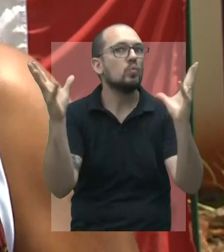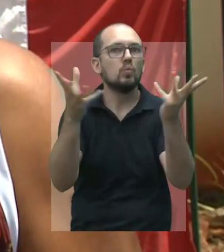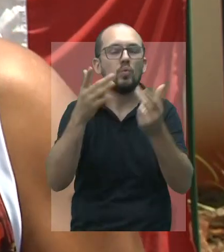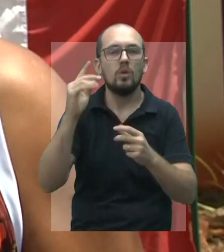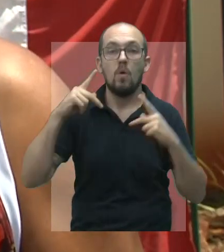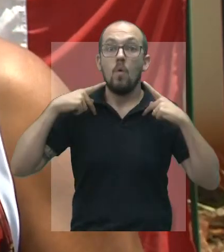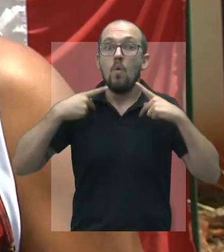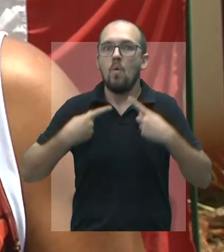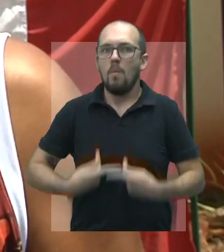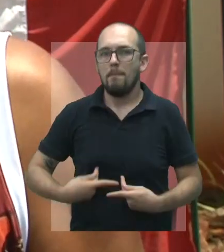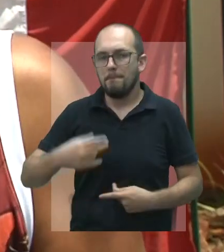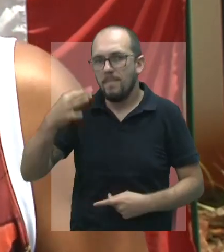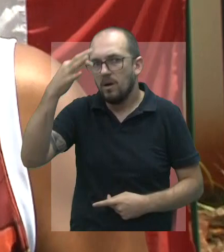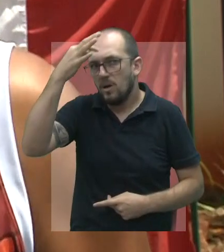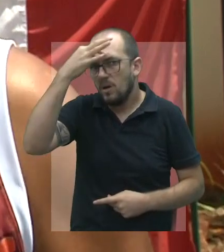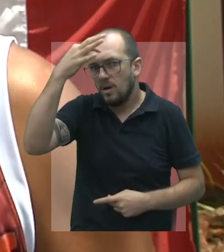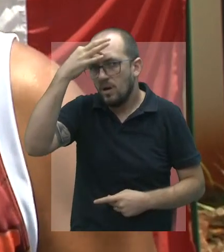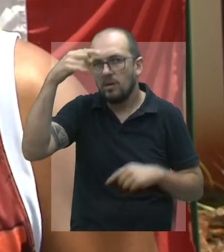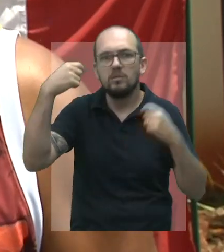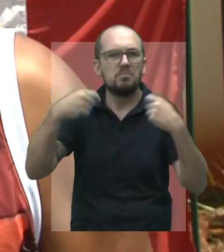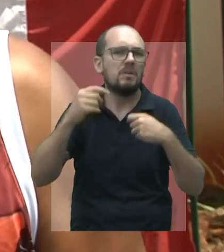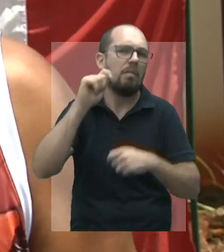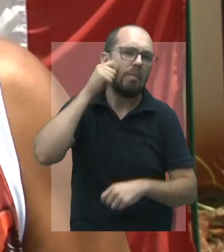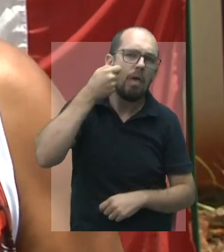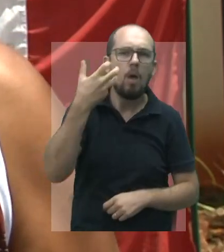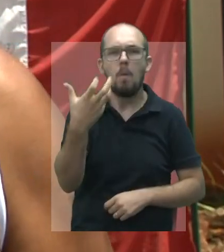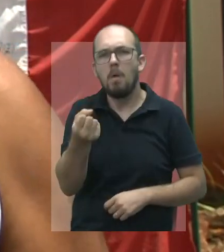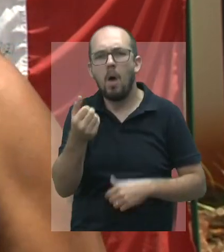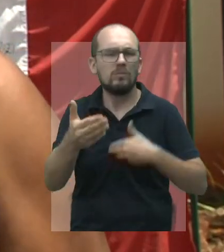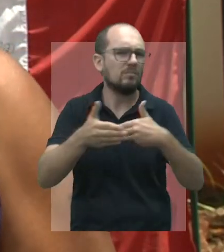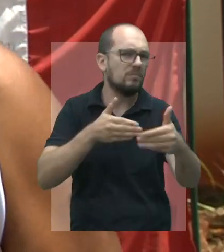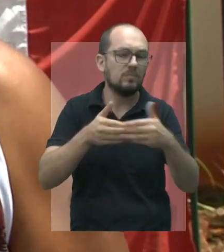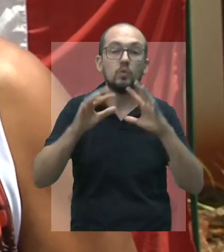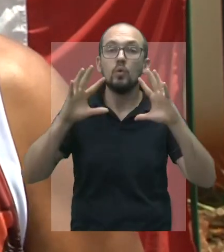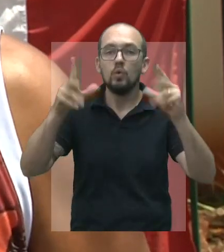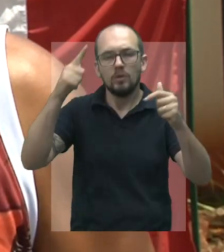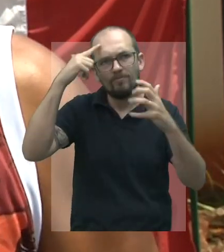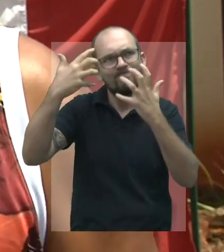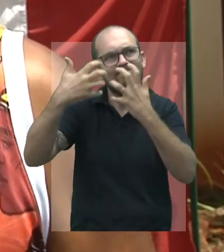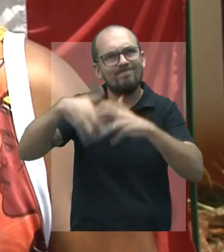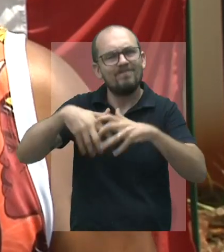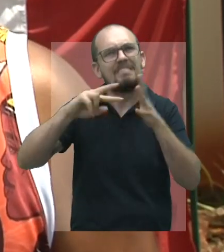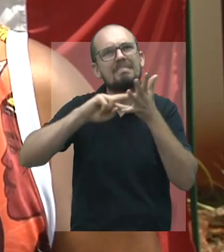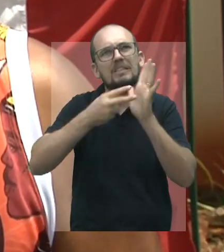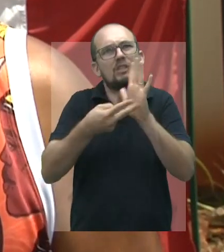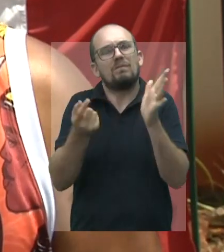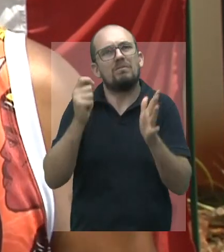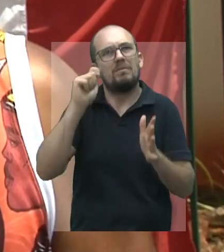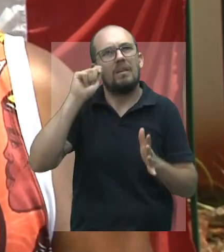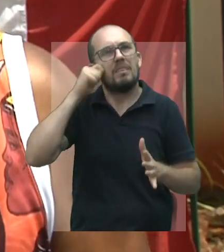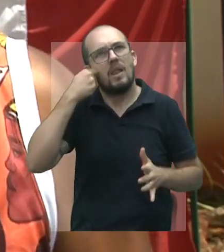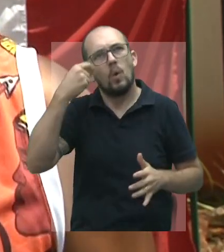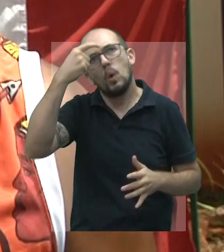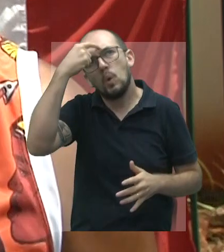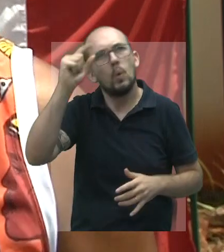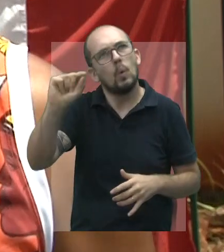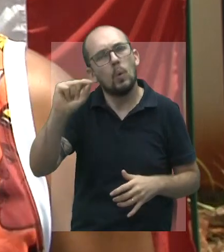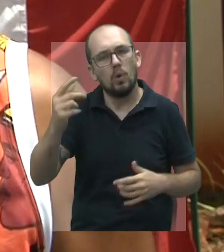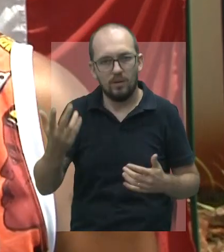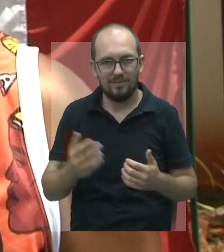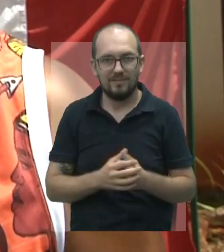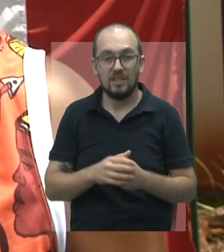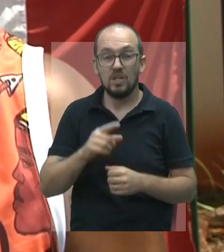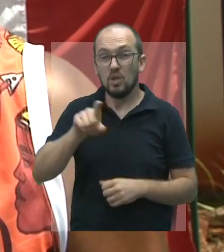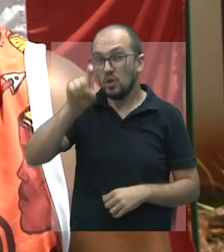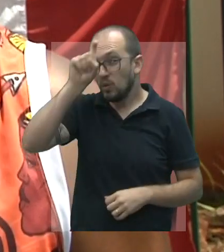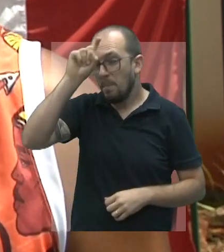negra é um termo, mas é a consciência humana, onde todos têm que refletir. Zumbi, ele não morreu em vão. Ele